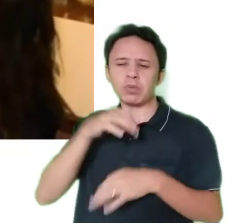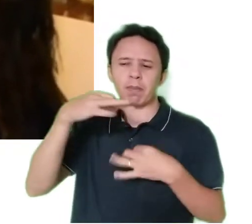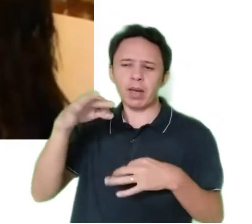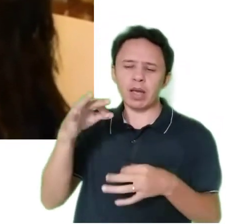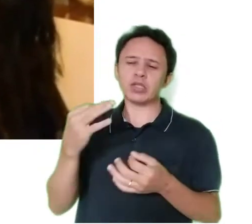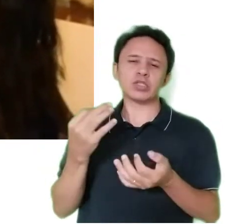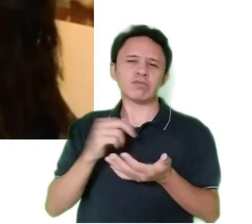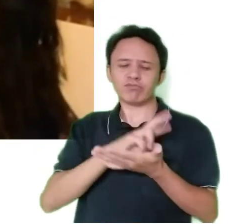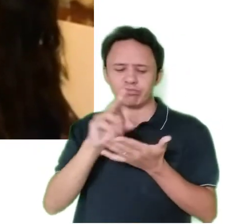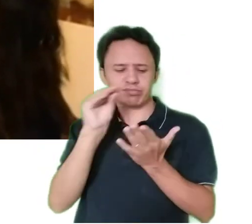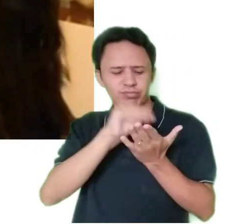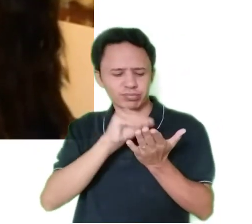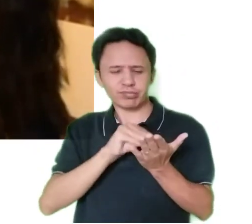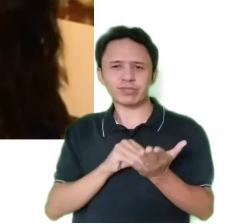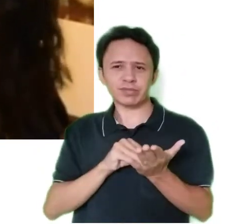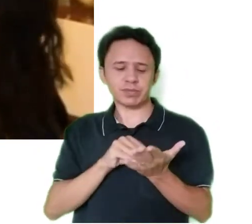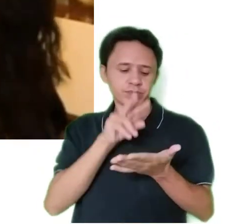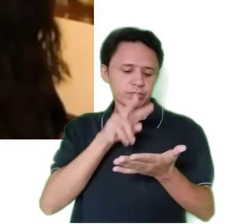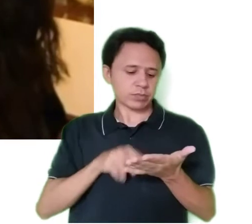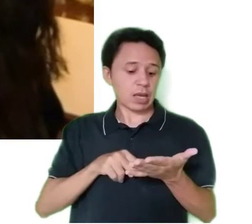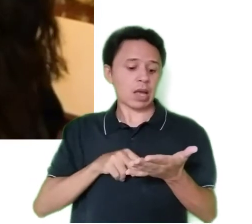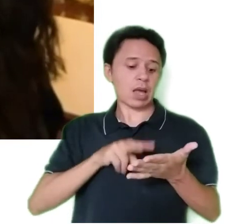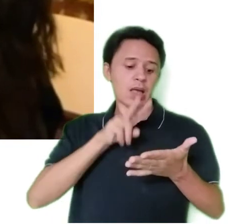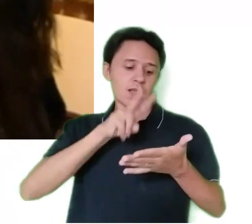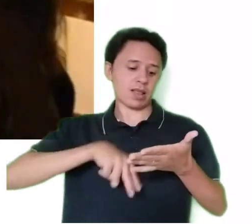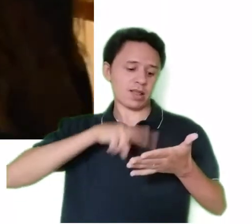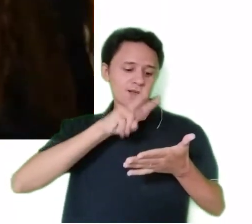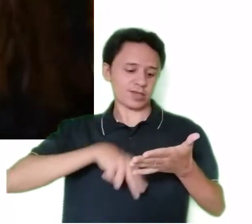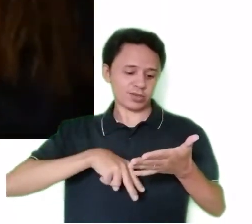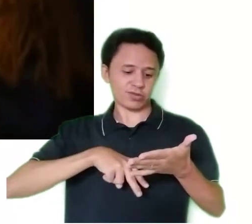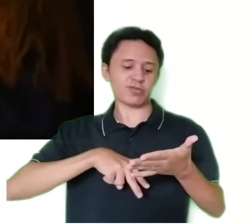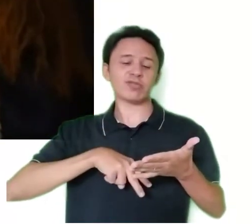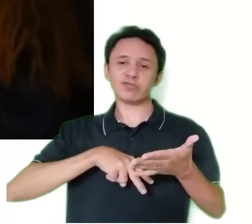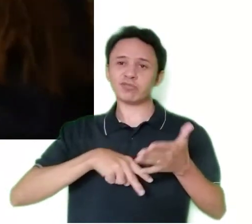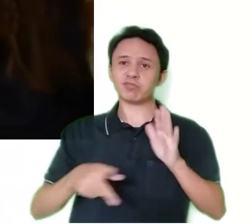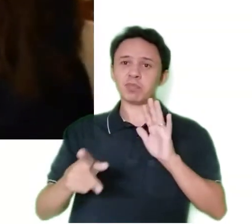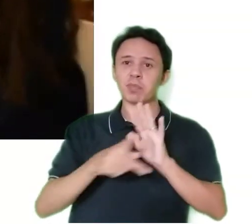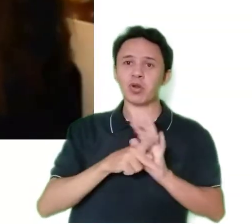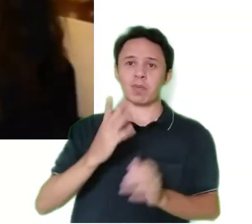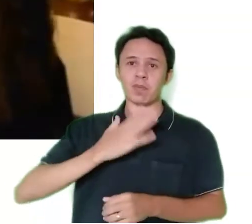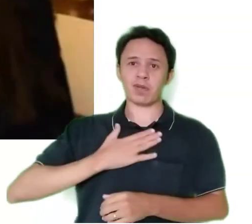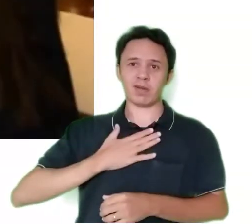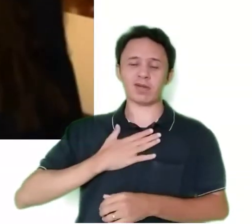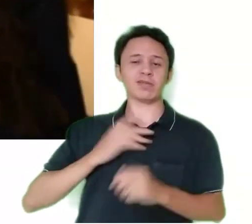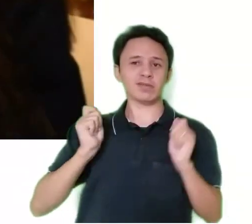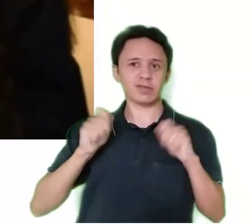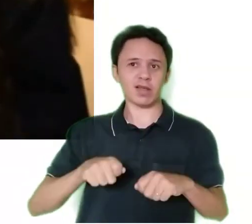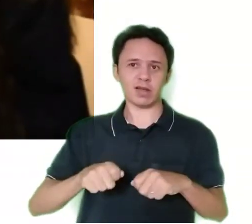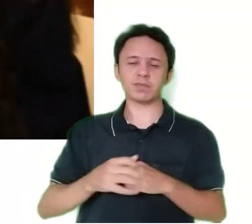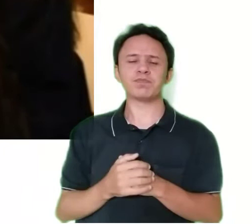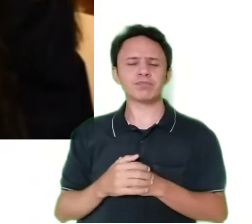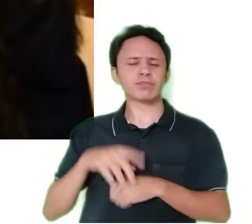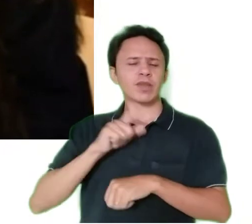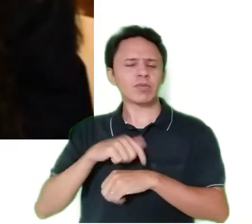lemos, nos apropriamos da leitura. A leitura torna-se nossa propriedade. Com